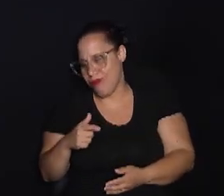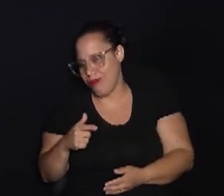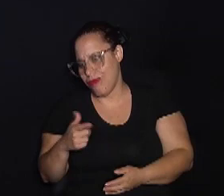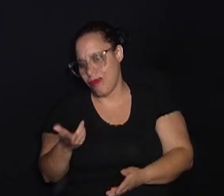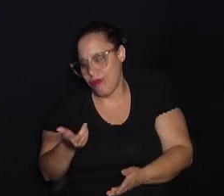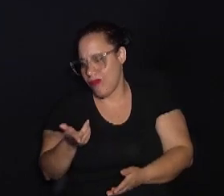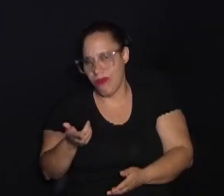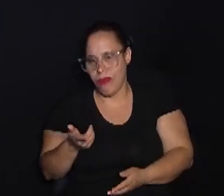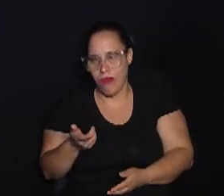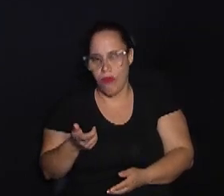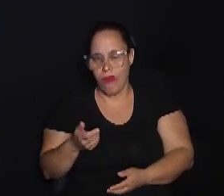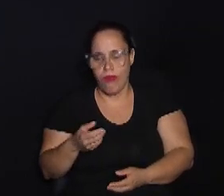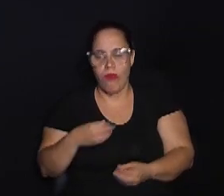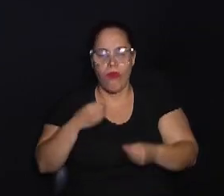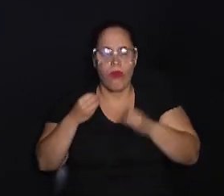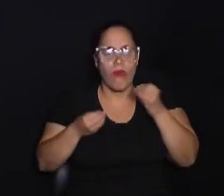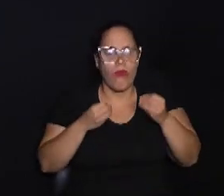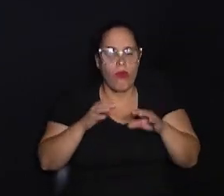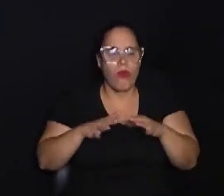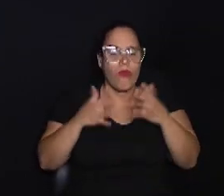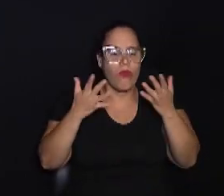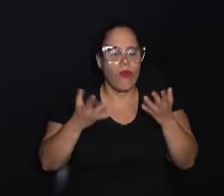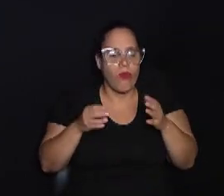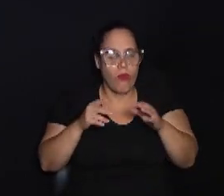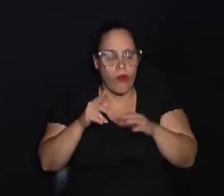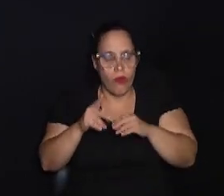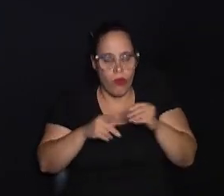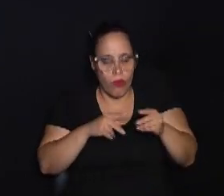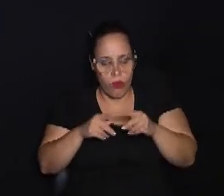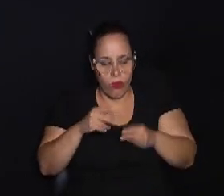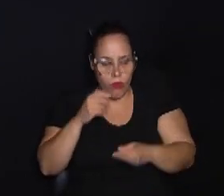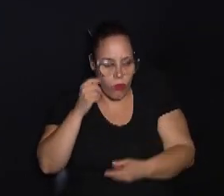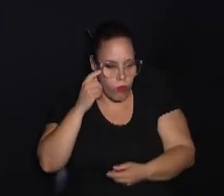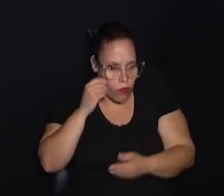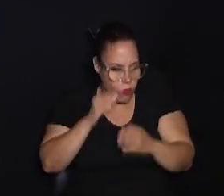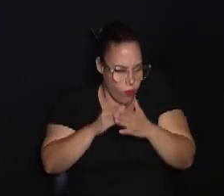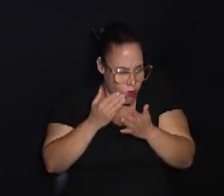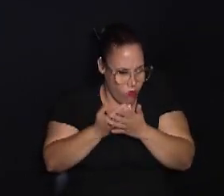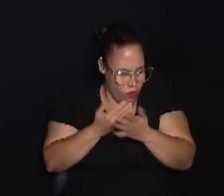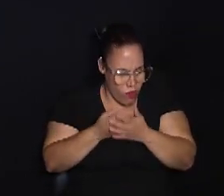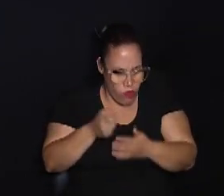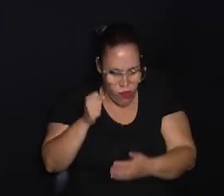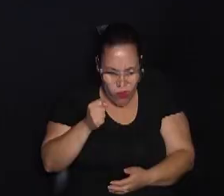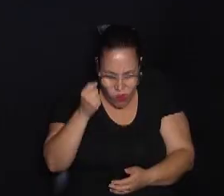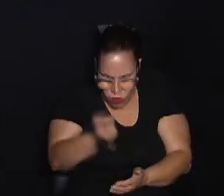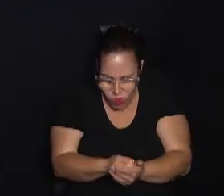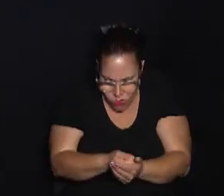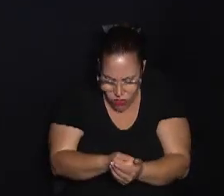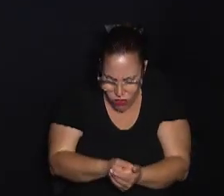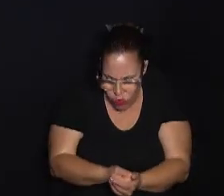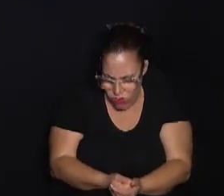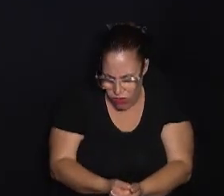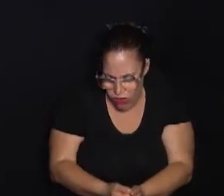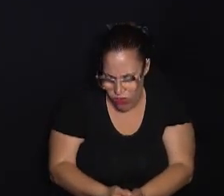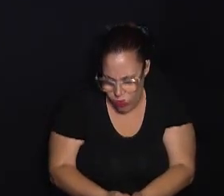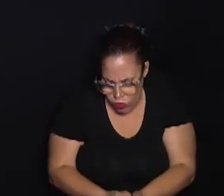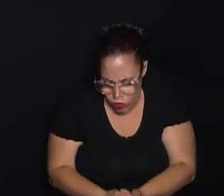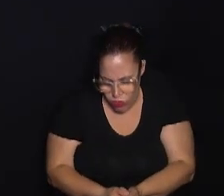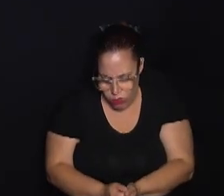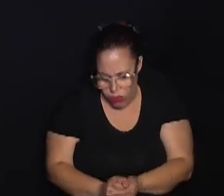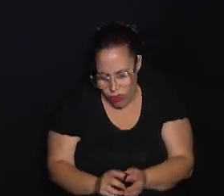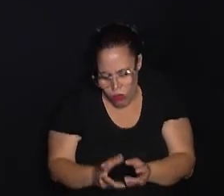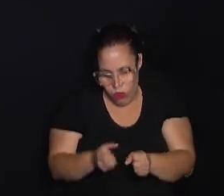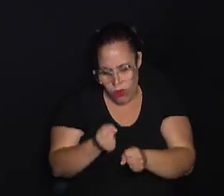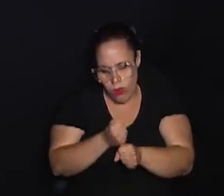requerimento sabendo qual que é o planejamento para isso. Existe nas escolas, até quando que a gente vai garantir todas as obras